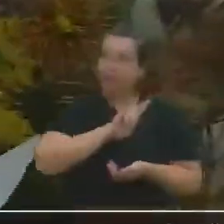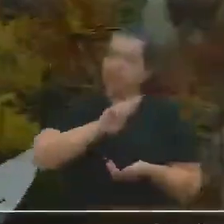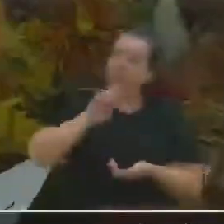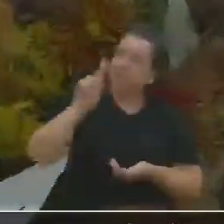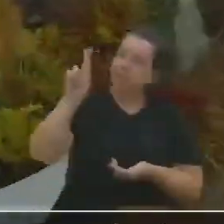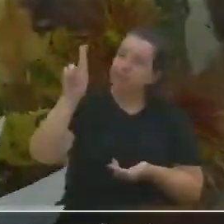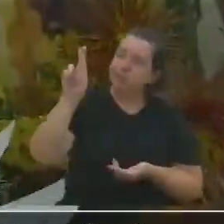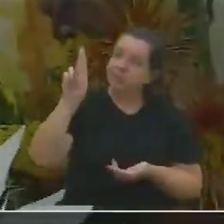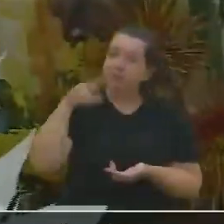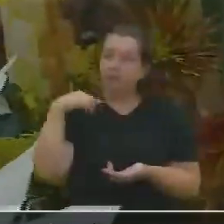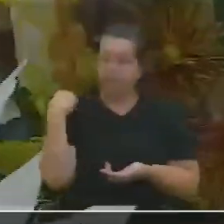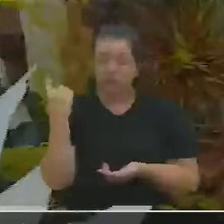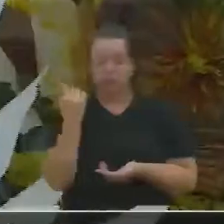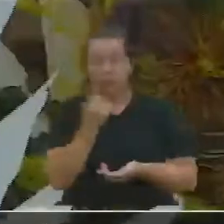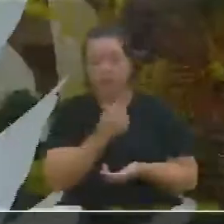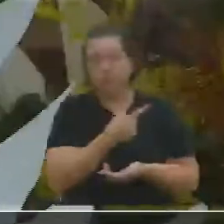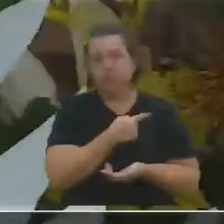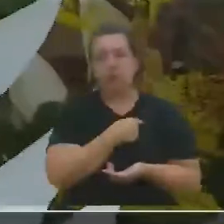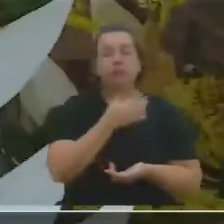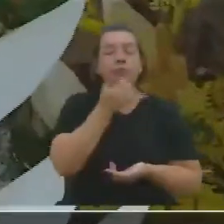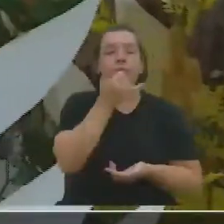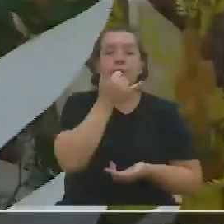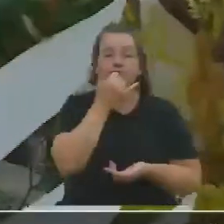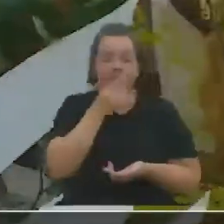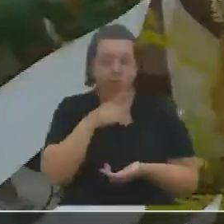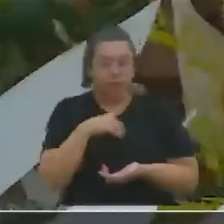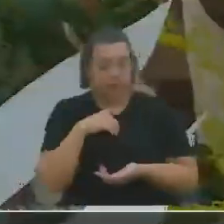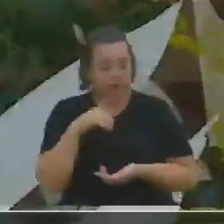nós. Senhor, Senhor,